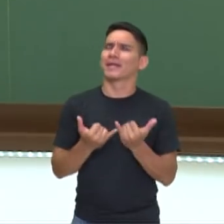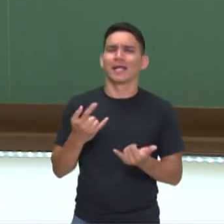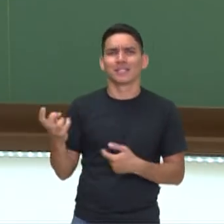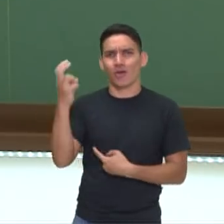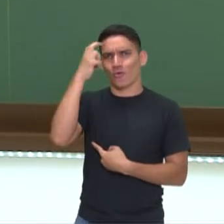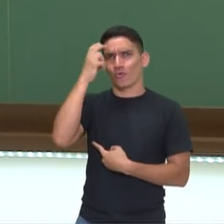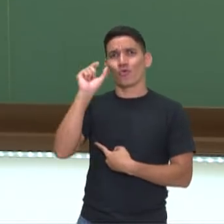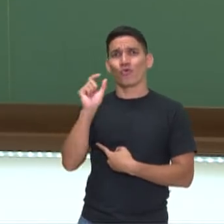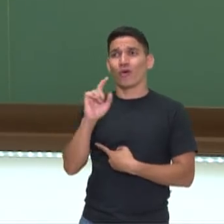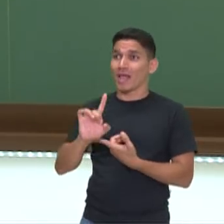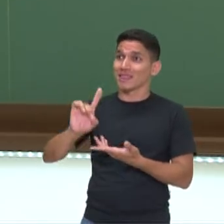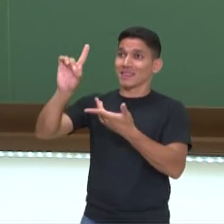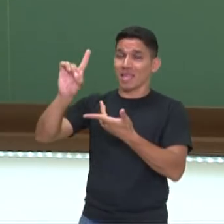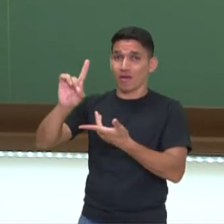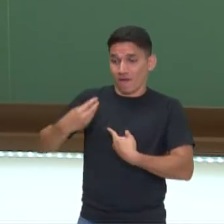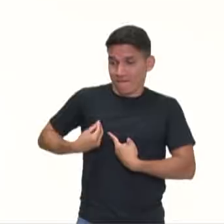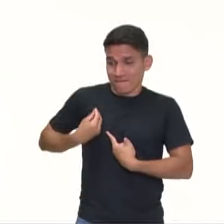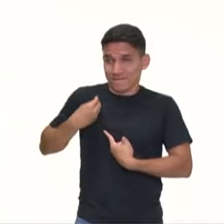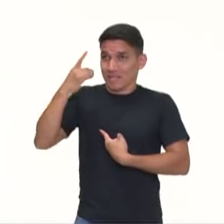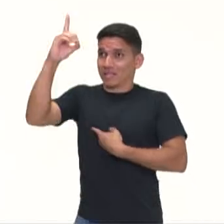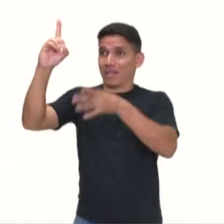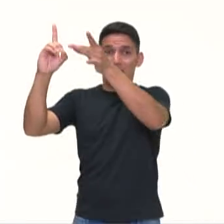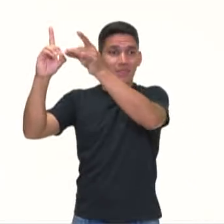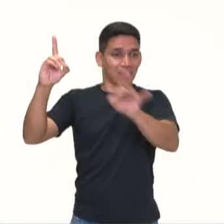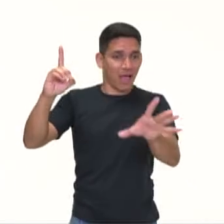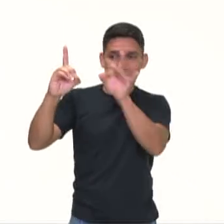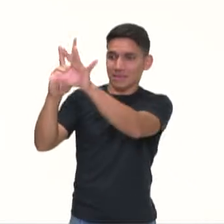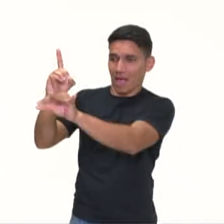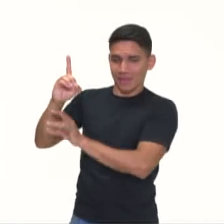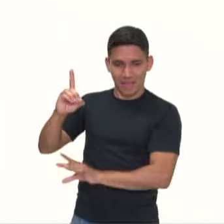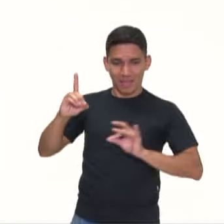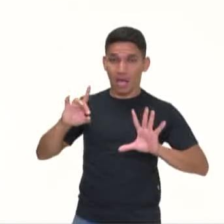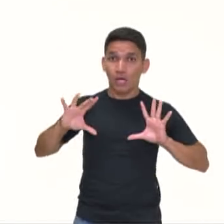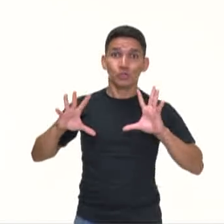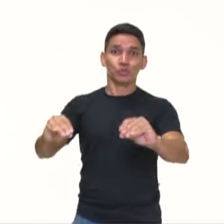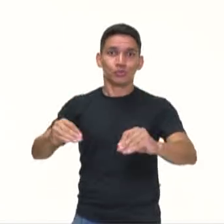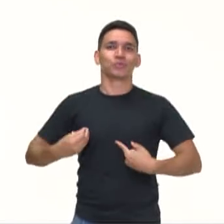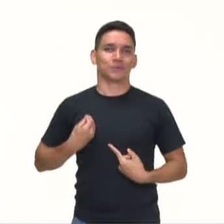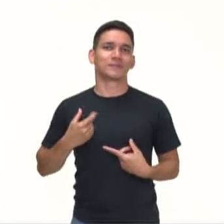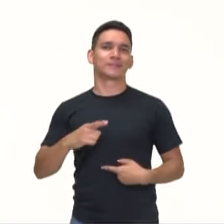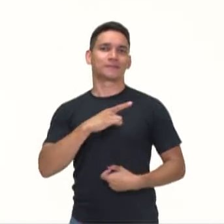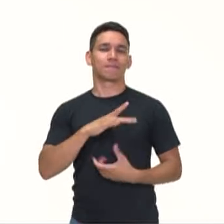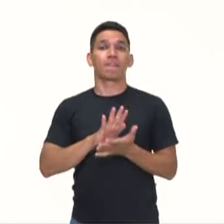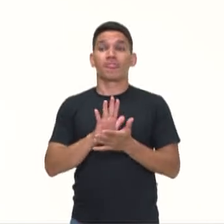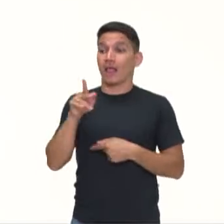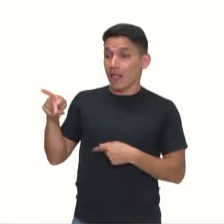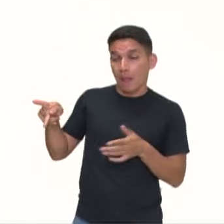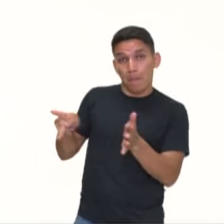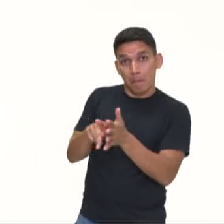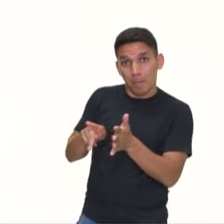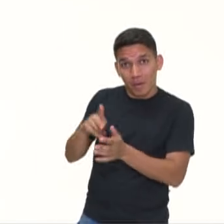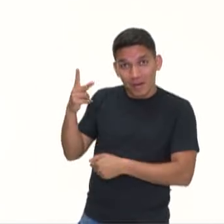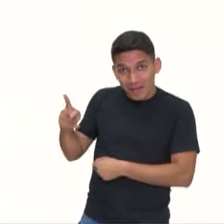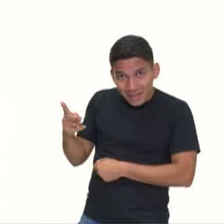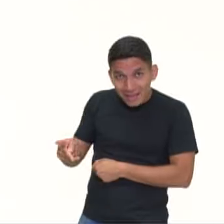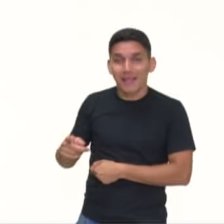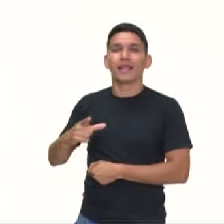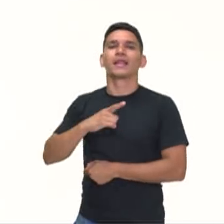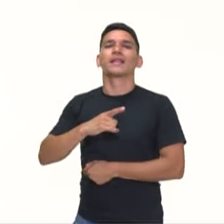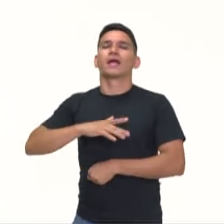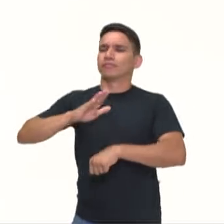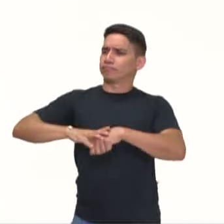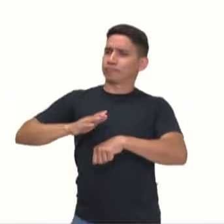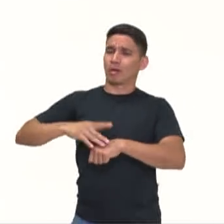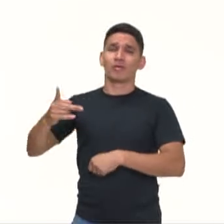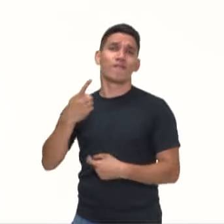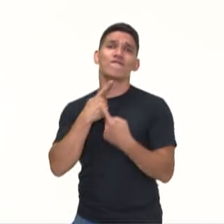Deus está em tudo. Bom, e ele que encerra-se a si mesmo, criou-se a si mesmo pela própria vontade. Então a origem de